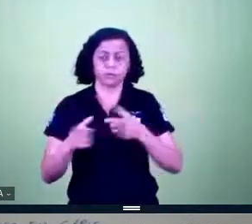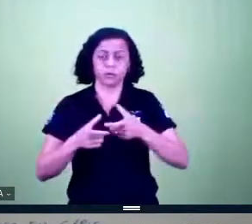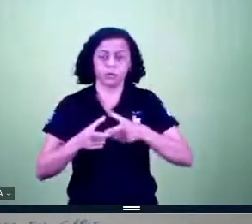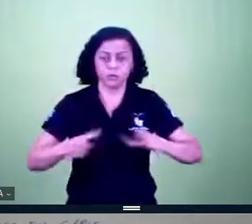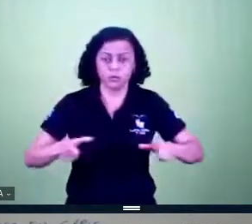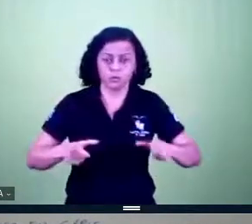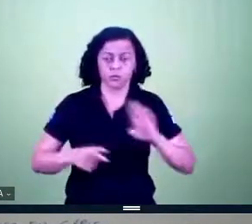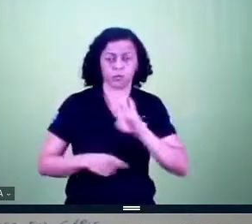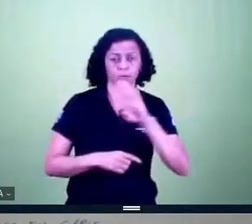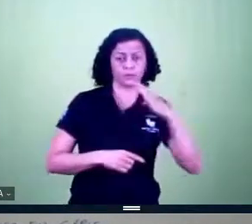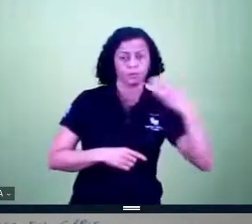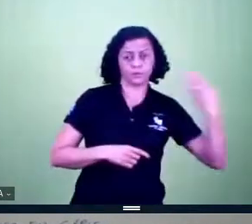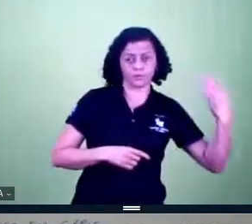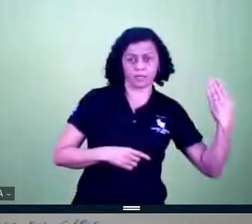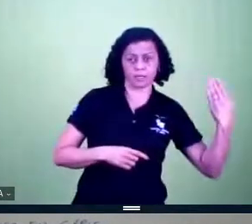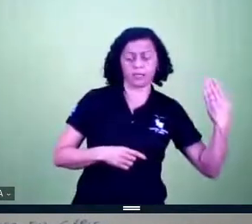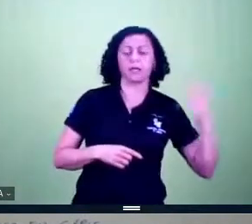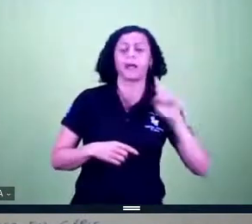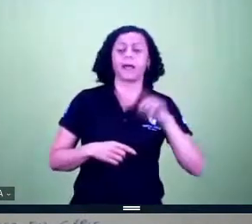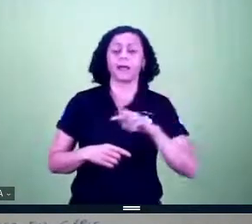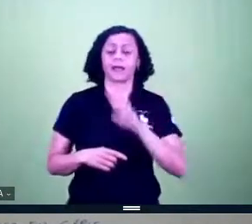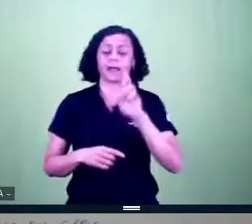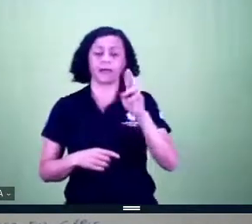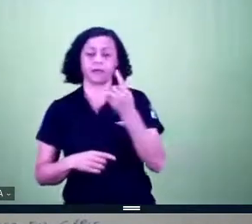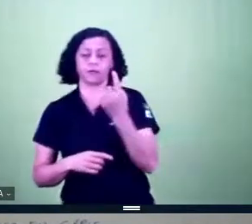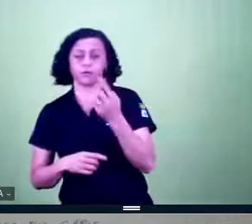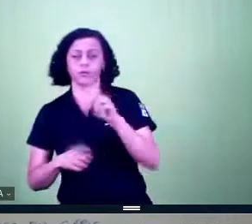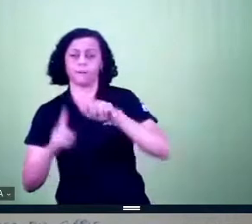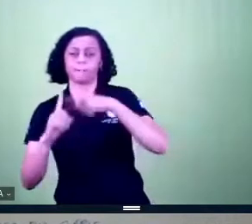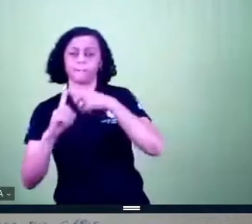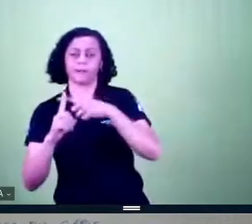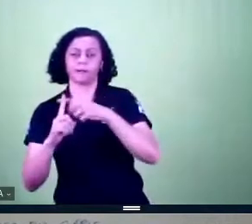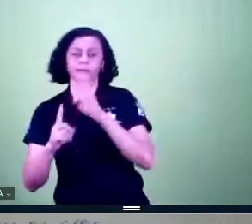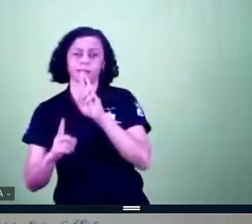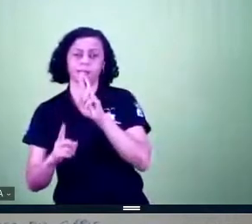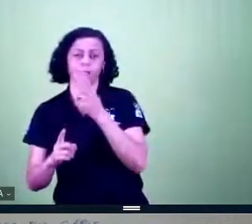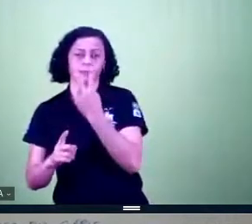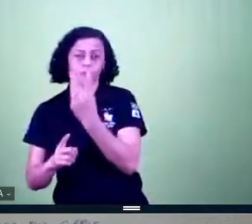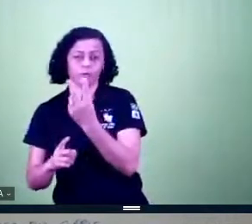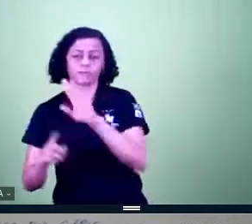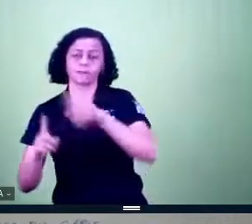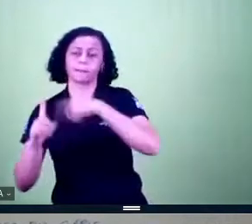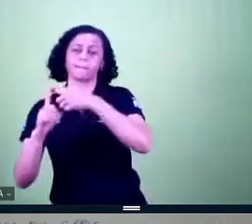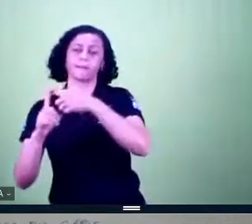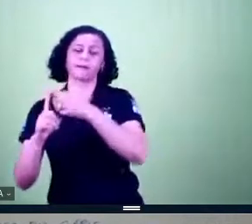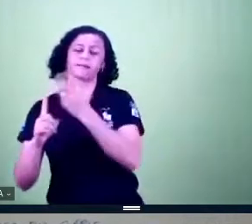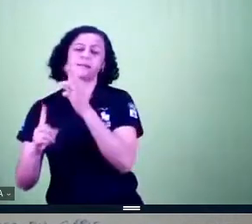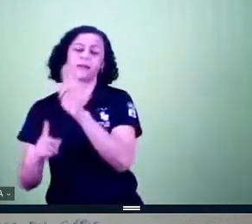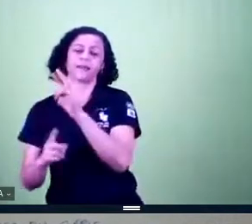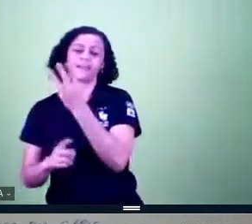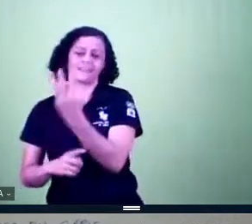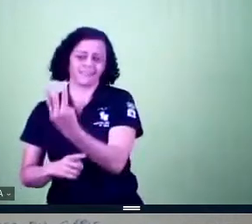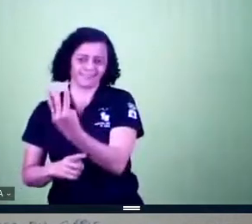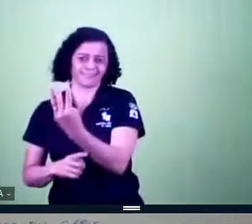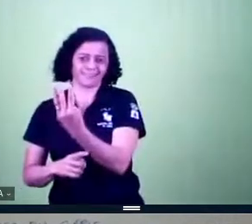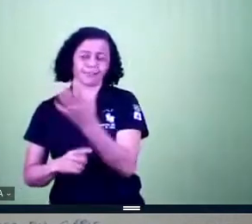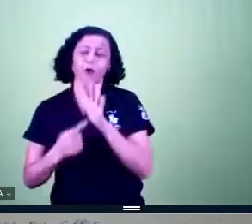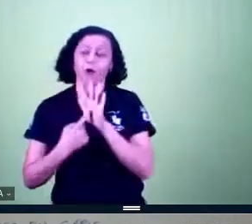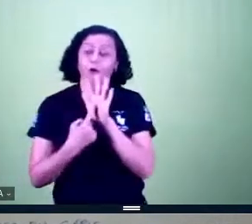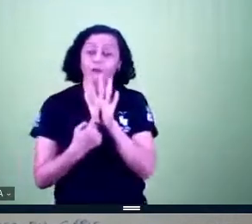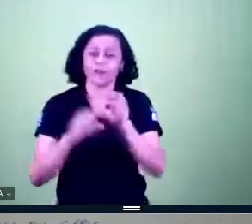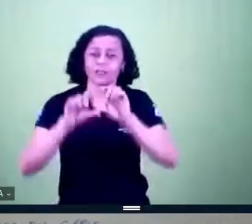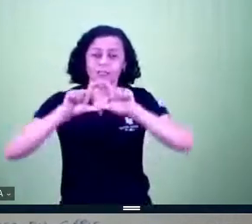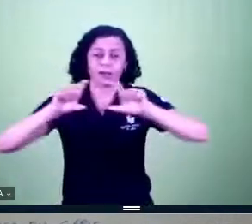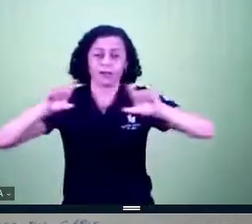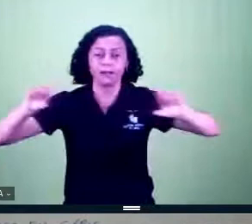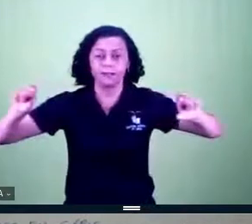R1 mais R2 mais R3. Olha a expressão que